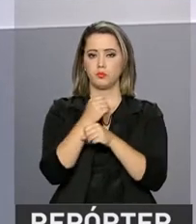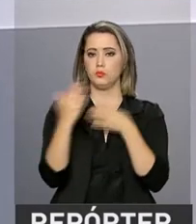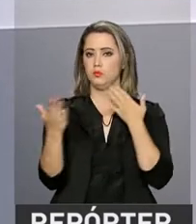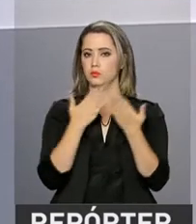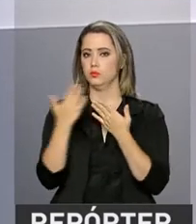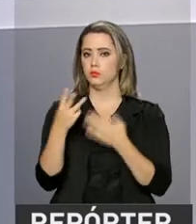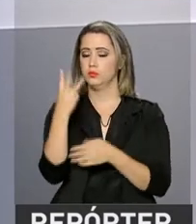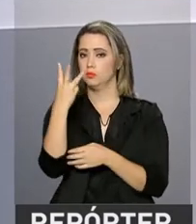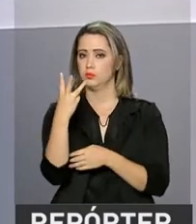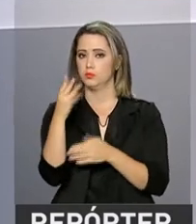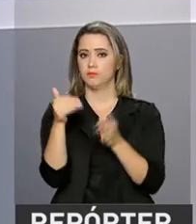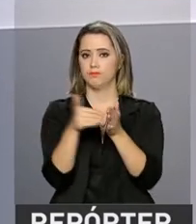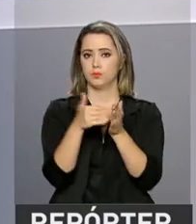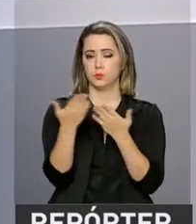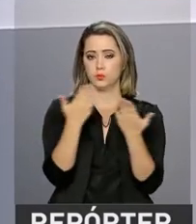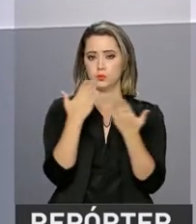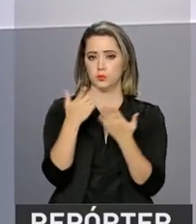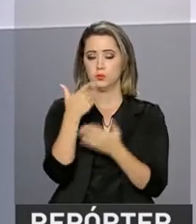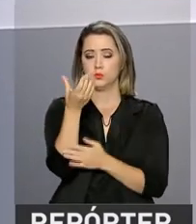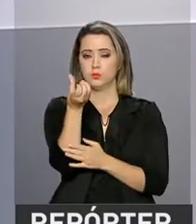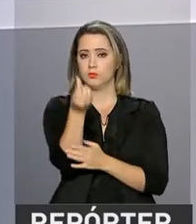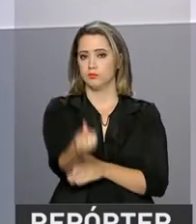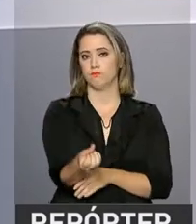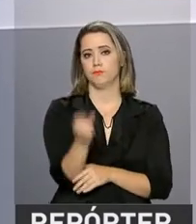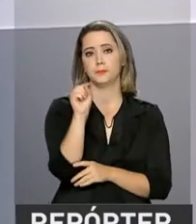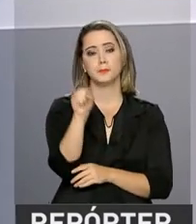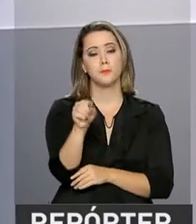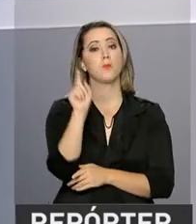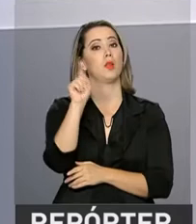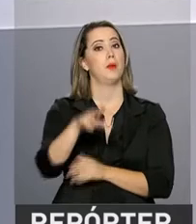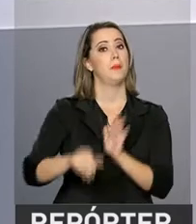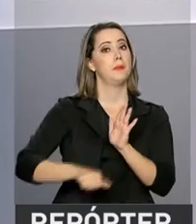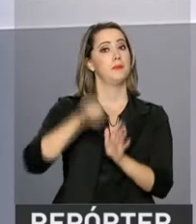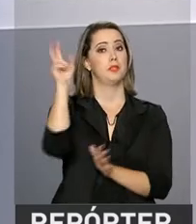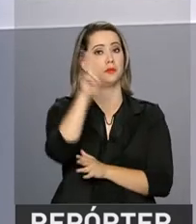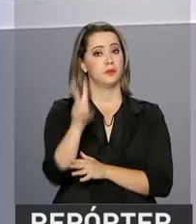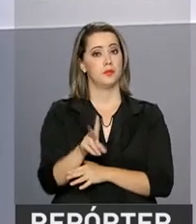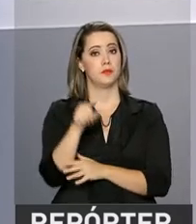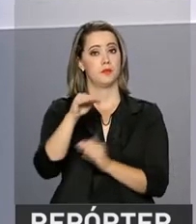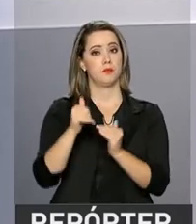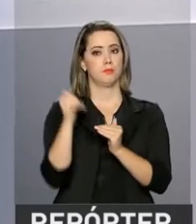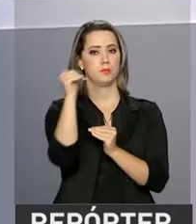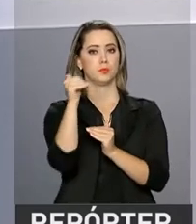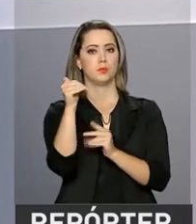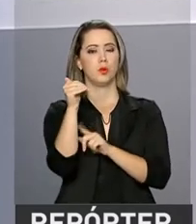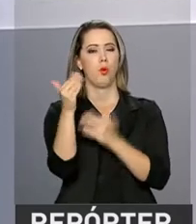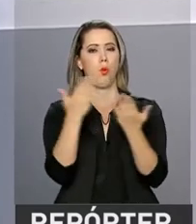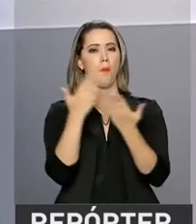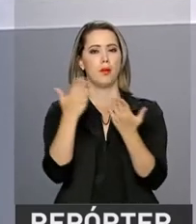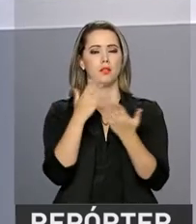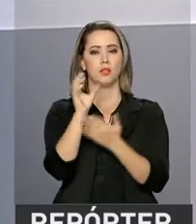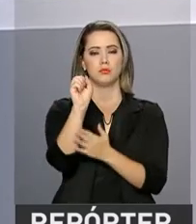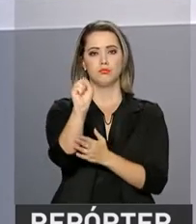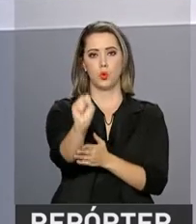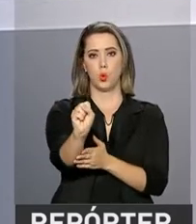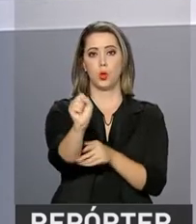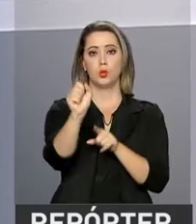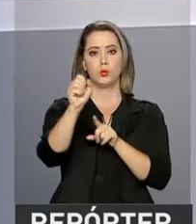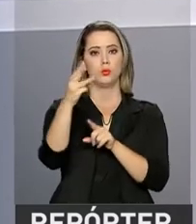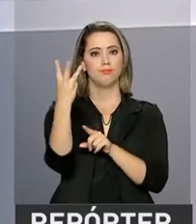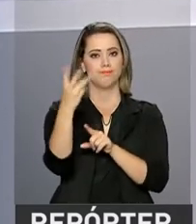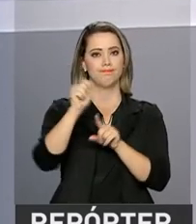comparado com os três últimos meses de 2010 16 esta foi a primeira alta nesta comparação após oito trimestres